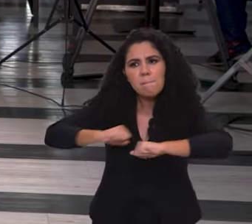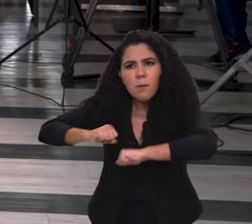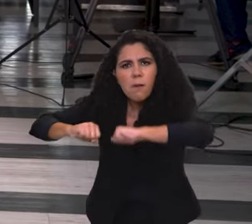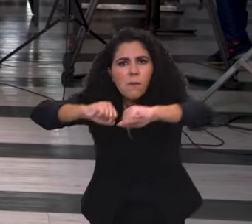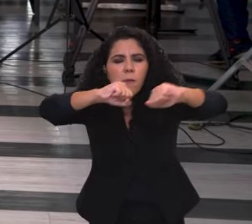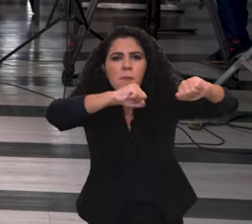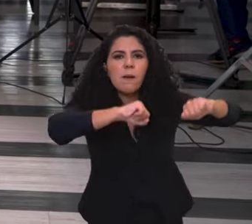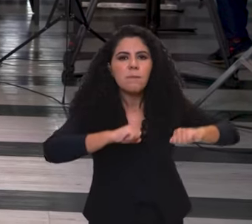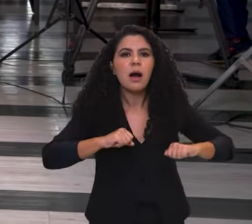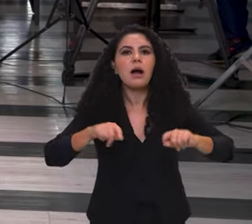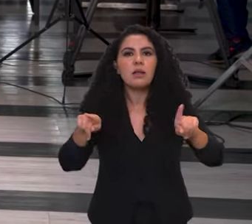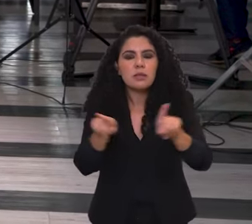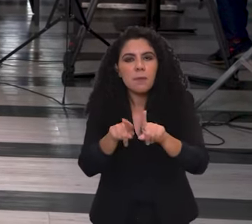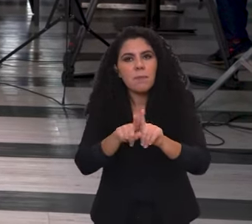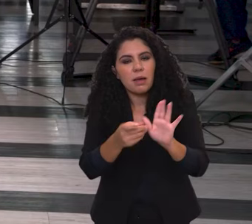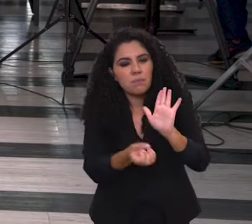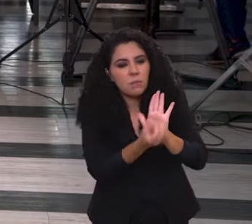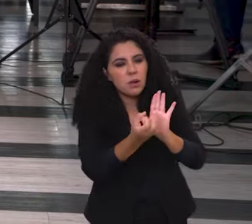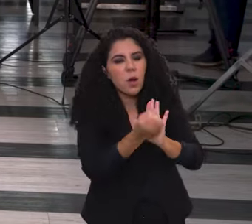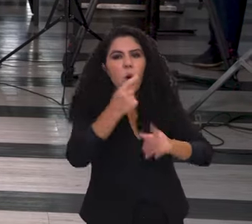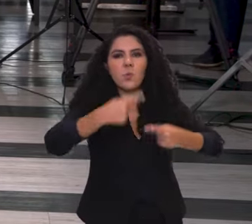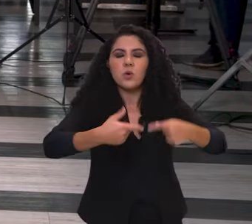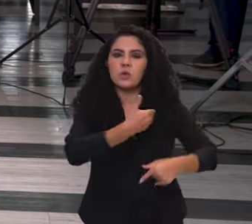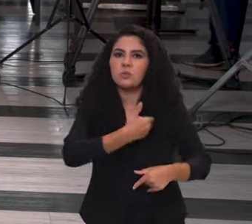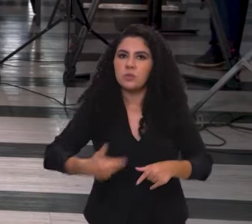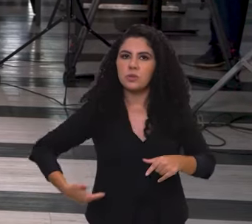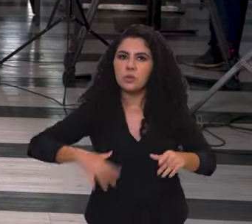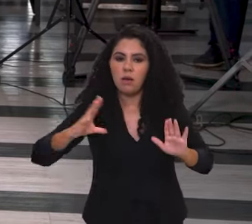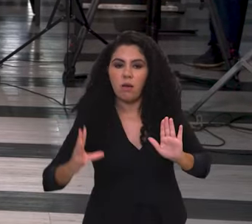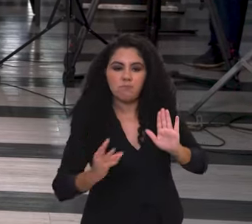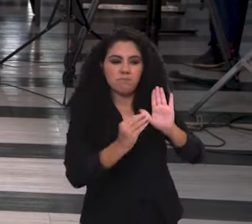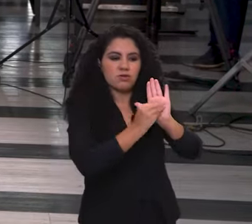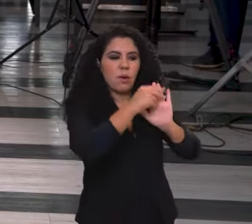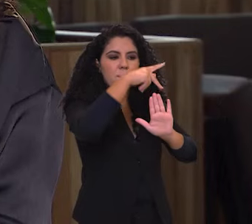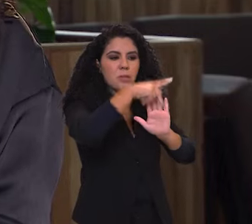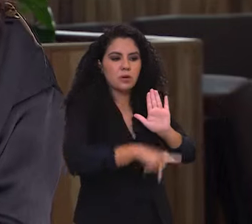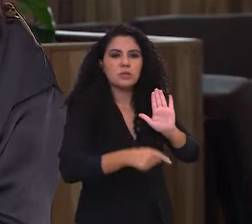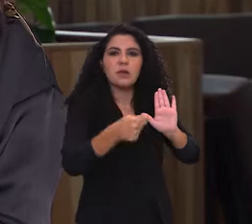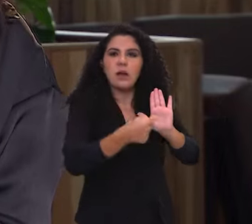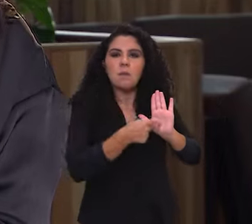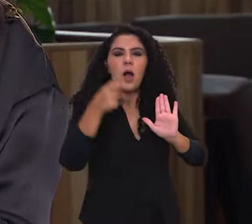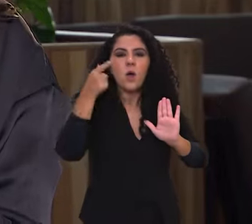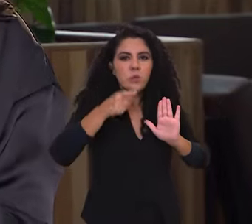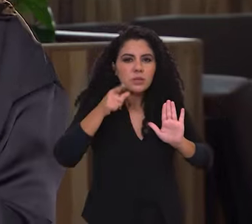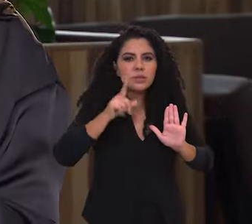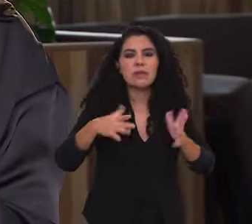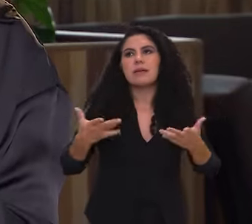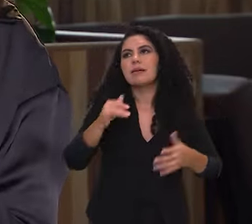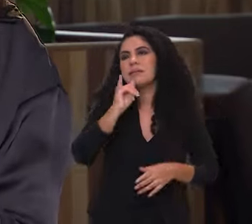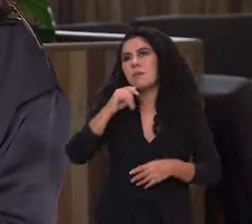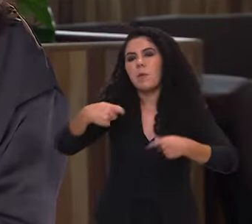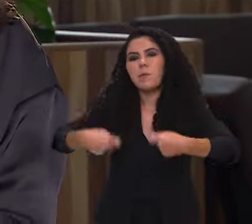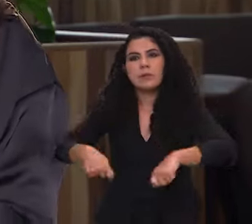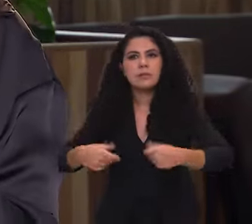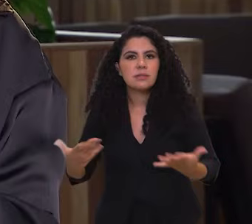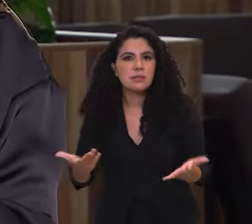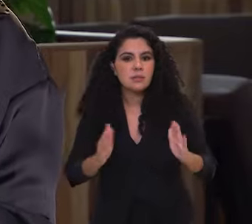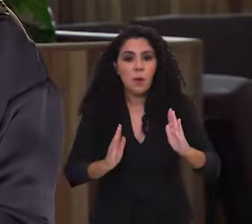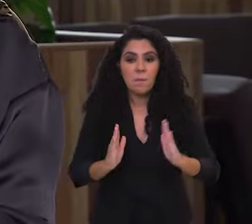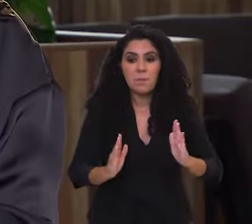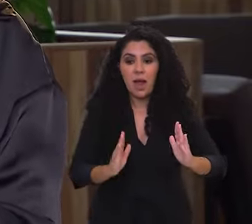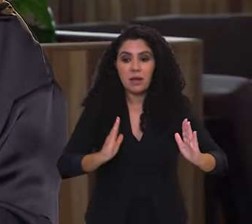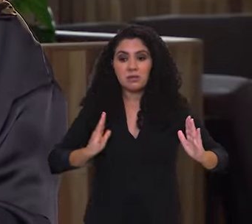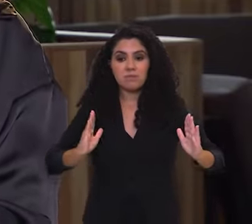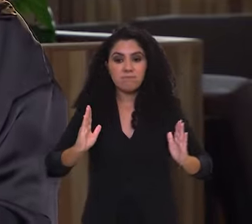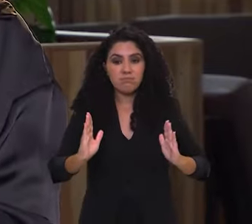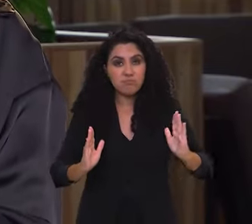também aportar suas políticas públicas nesse projeto, porque a estruturação de uma cadeia produtiva, ela demanda, né, um prazo